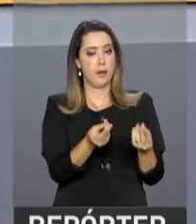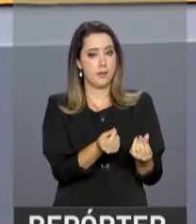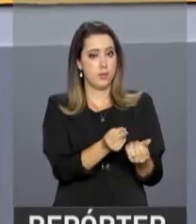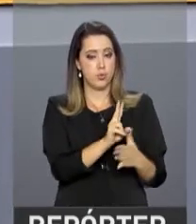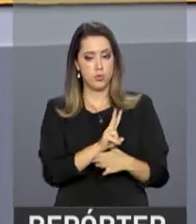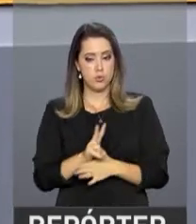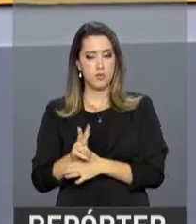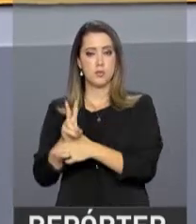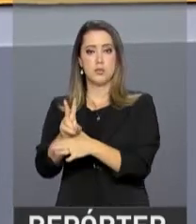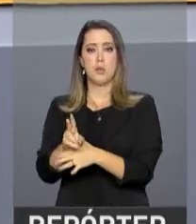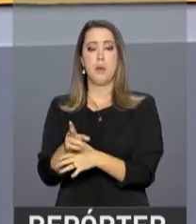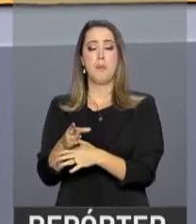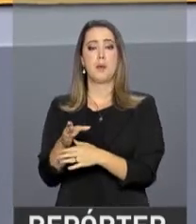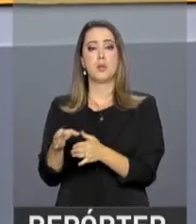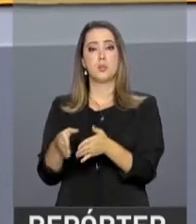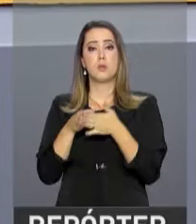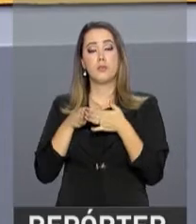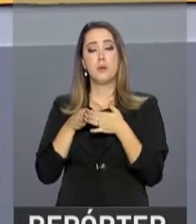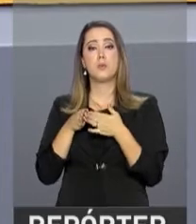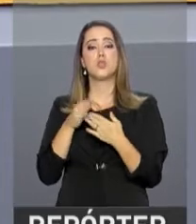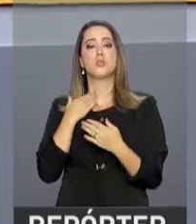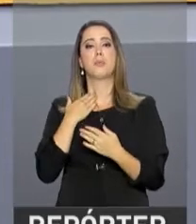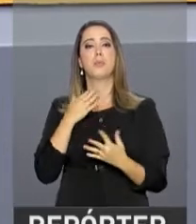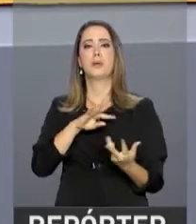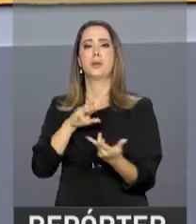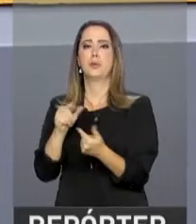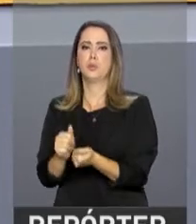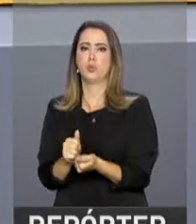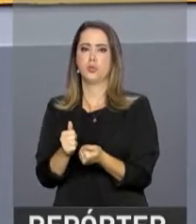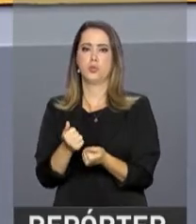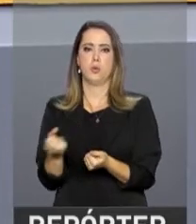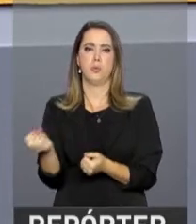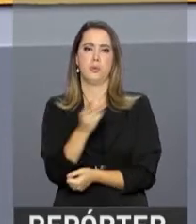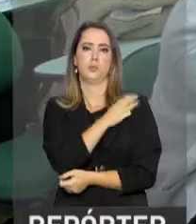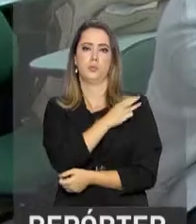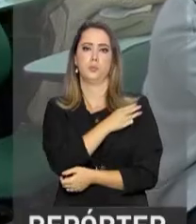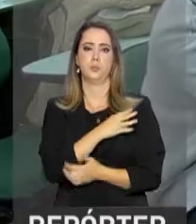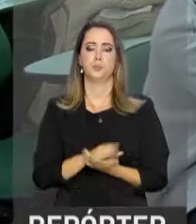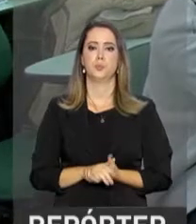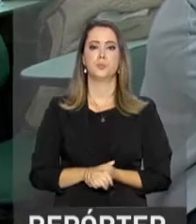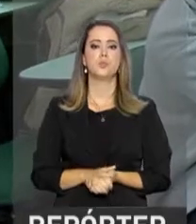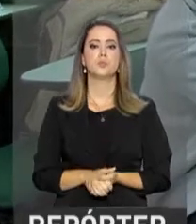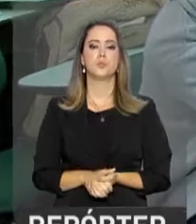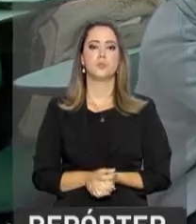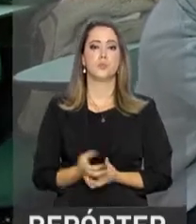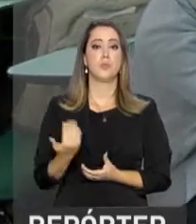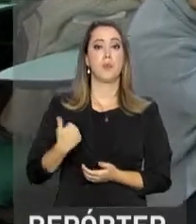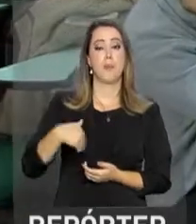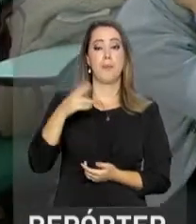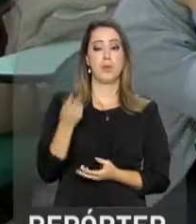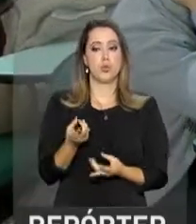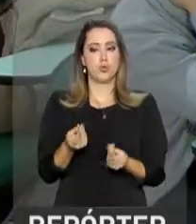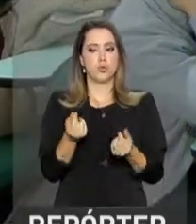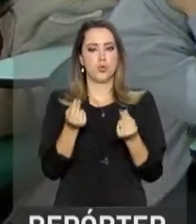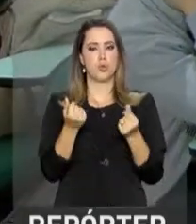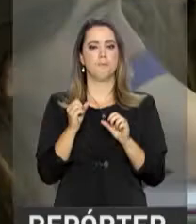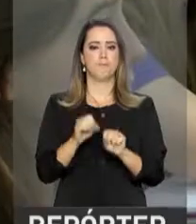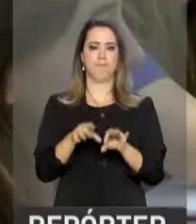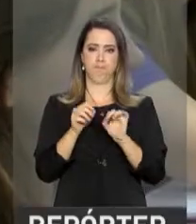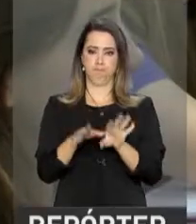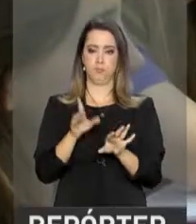dinheiro vai ser usado na implementação do novo ensino médio em todo o país mais investimentos na educação